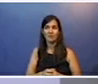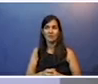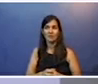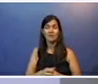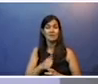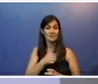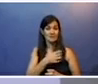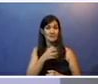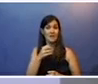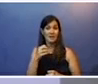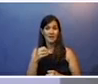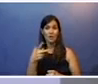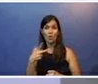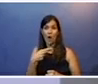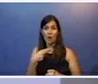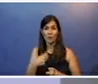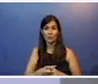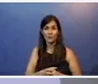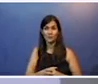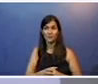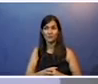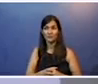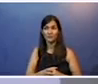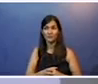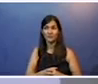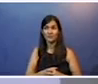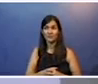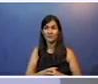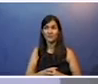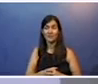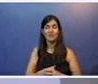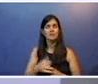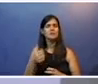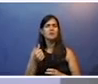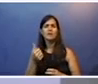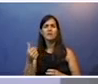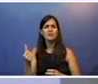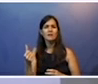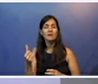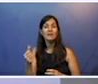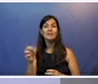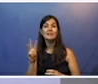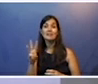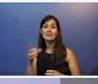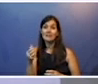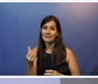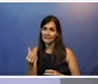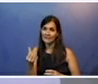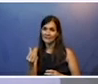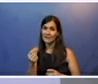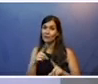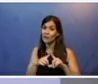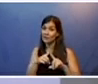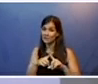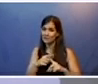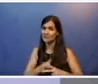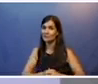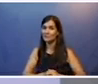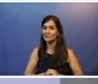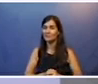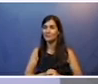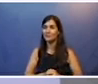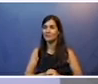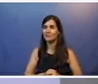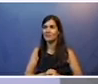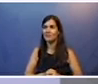10, 100. E 6 ao quadrado é 6 vezes 6, 36. Agora,